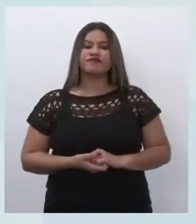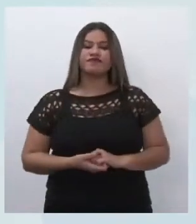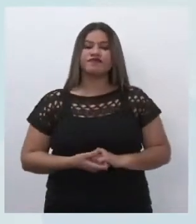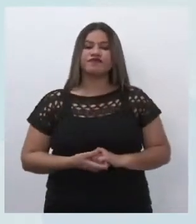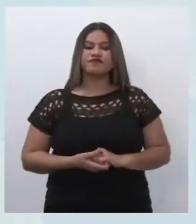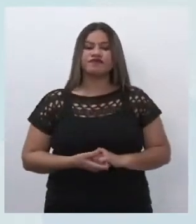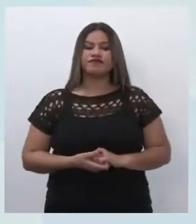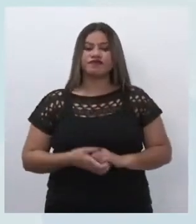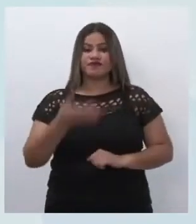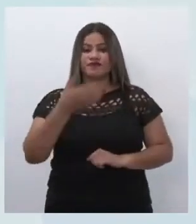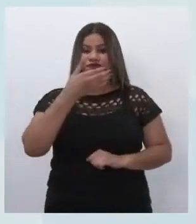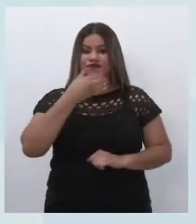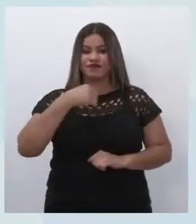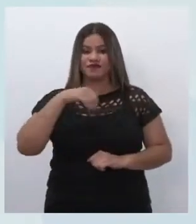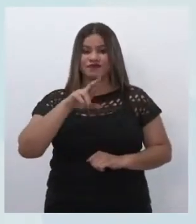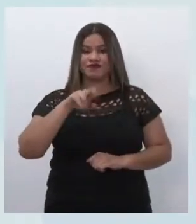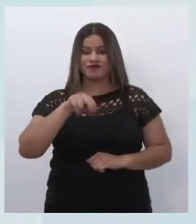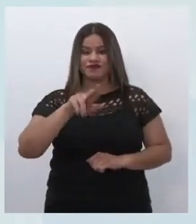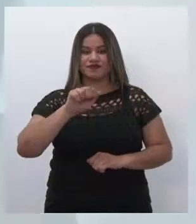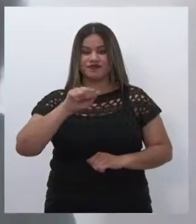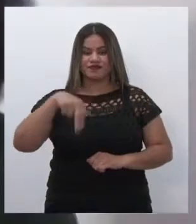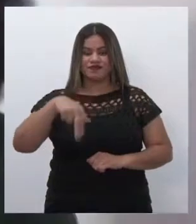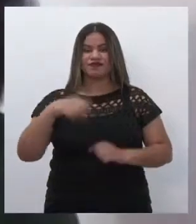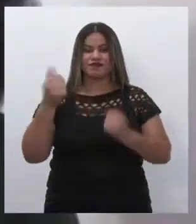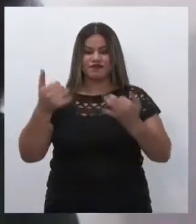Renan, pode continuar, por favor?